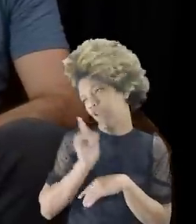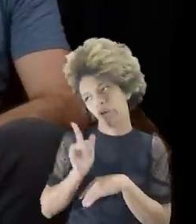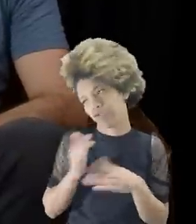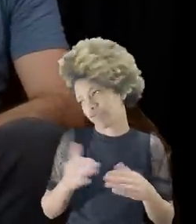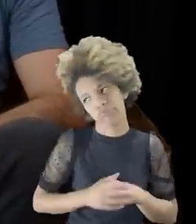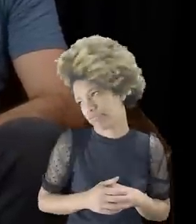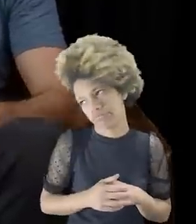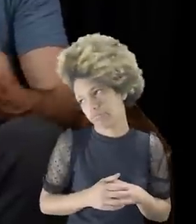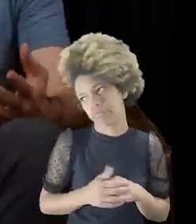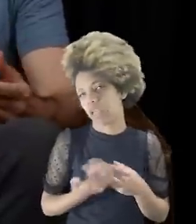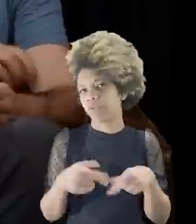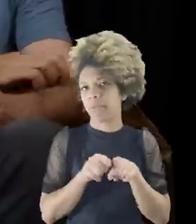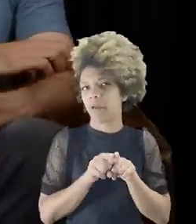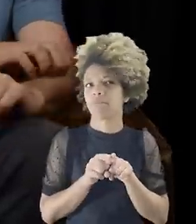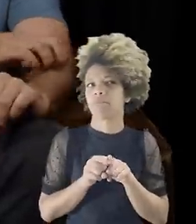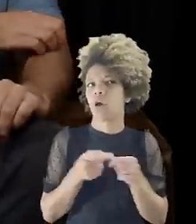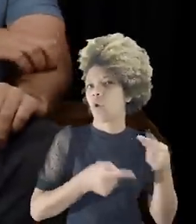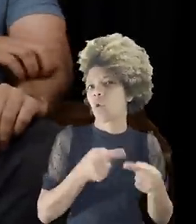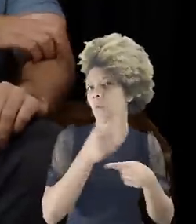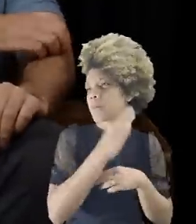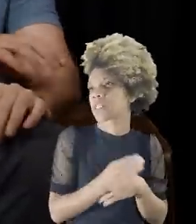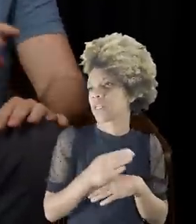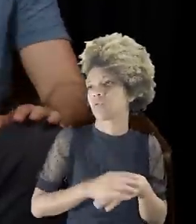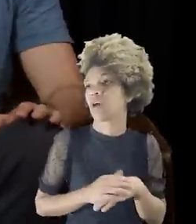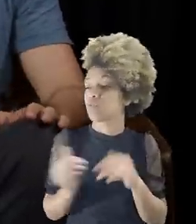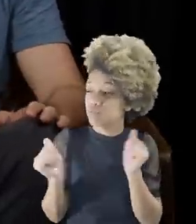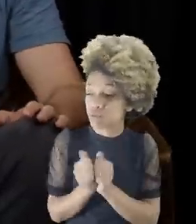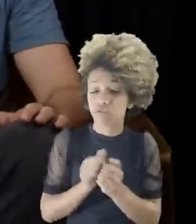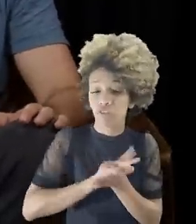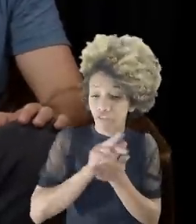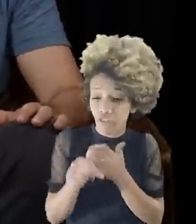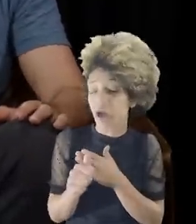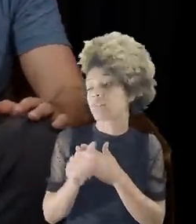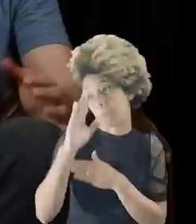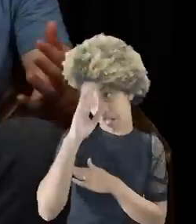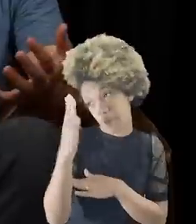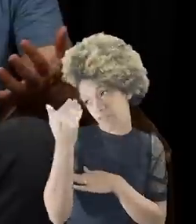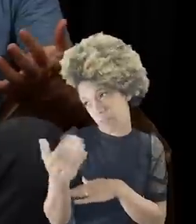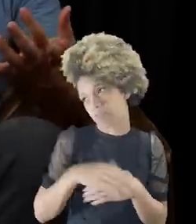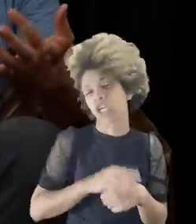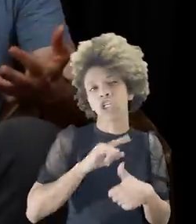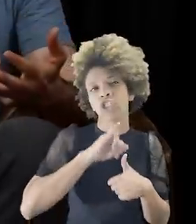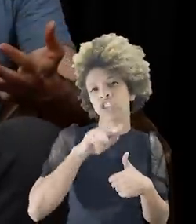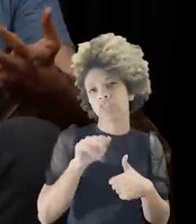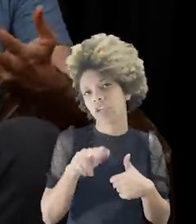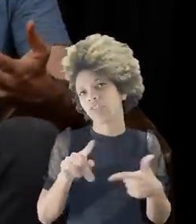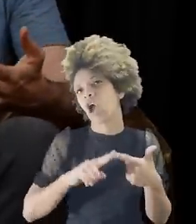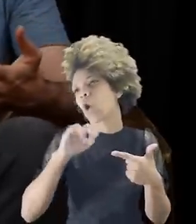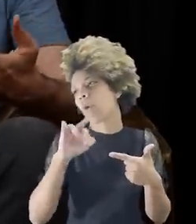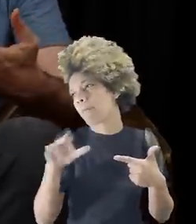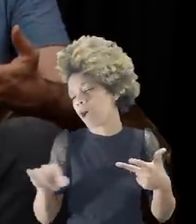né Eu com a seleção brasileira eu joguei contra muito das Estrelas das principais estrelas então de Kevin durar